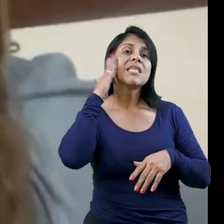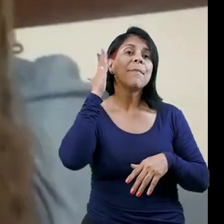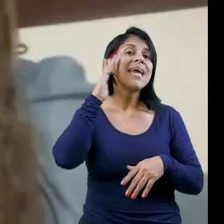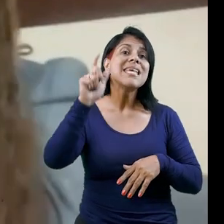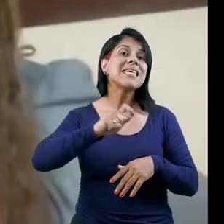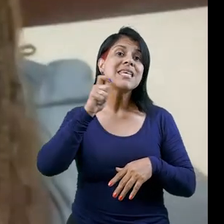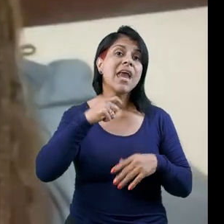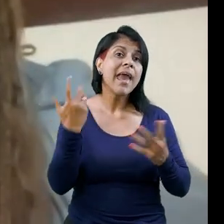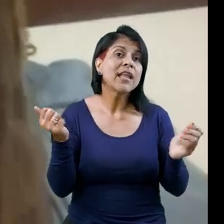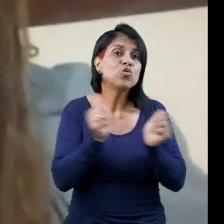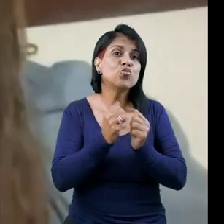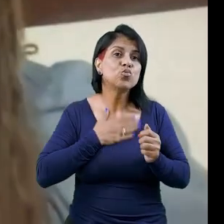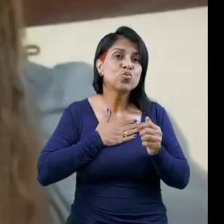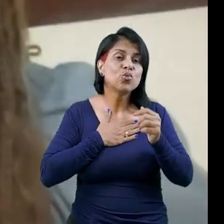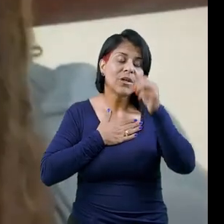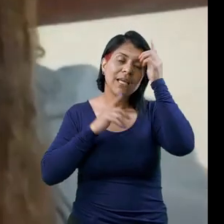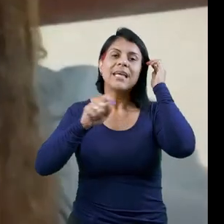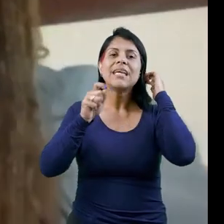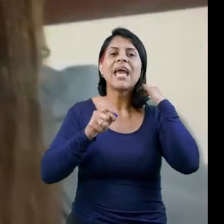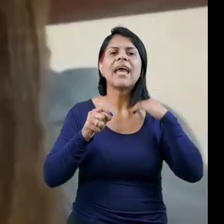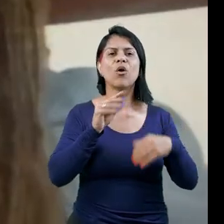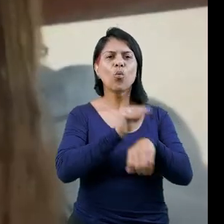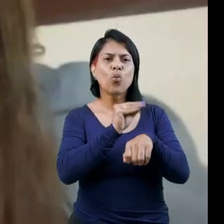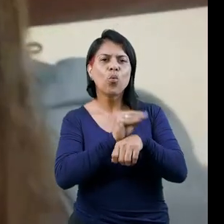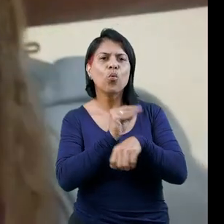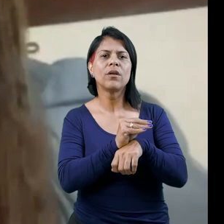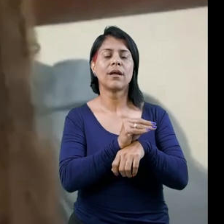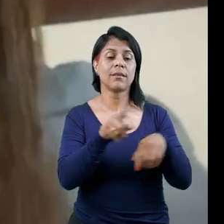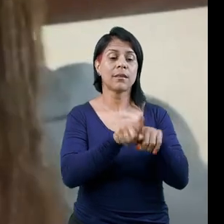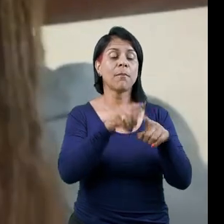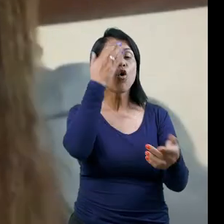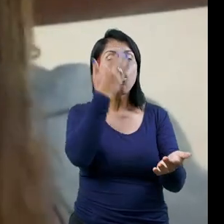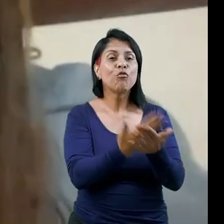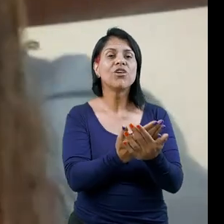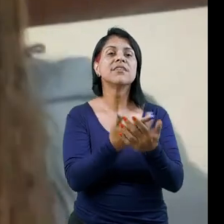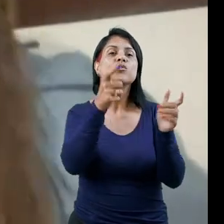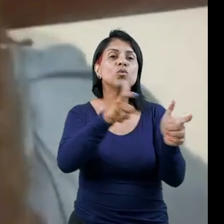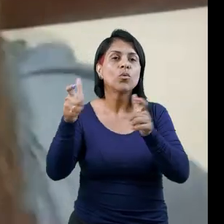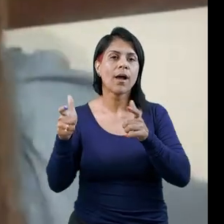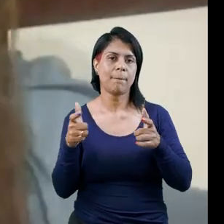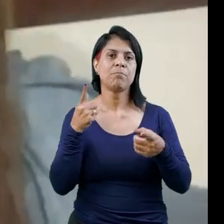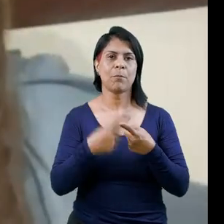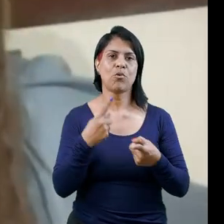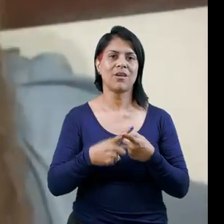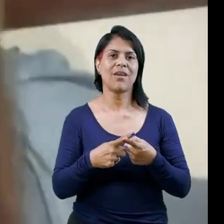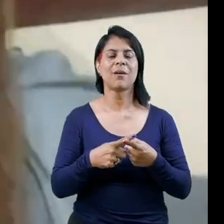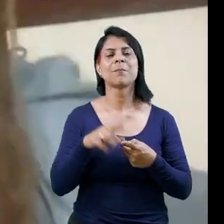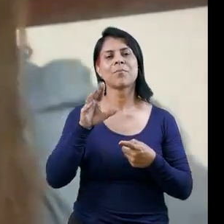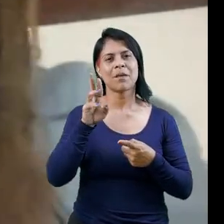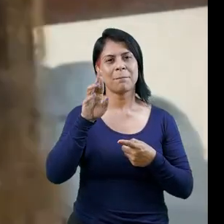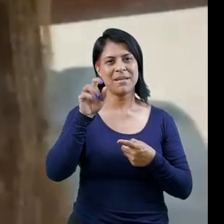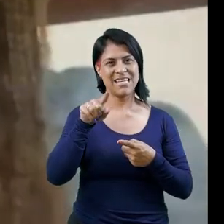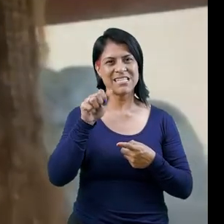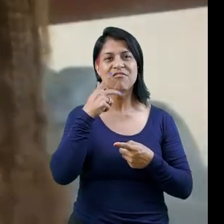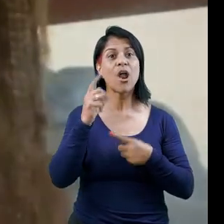É importante saber como a gente cuida e trabalha a confiança nesses espaços, porque, de fato, a própria Brisa fala,